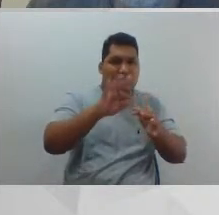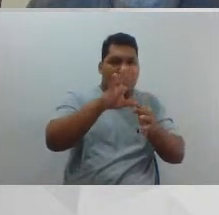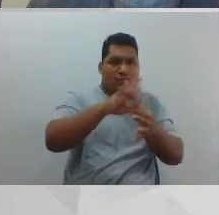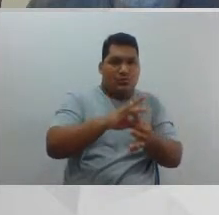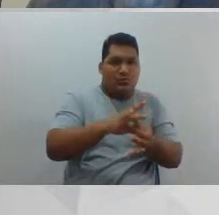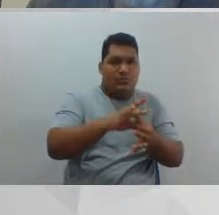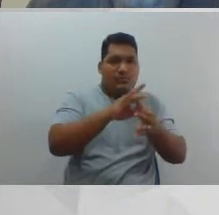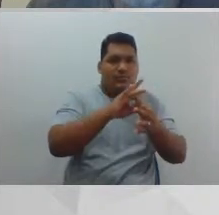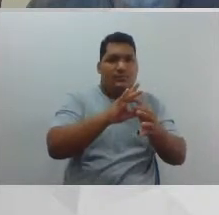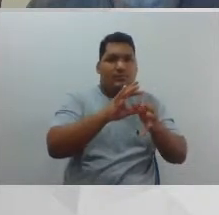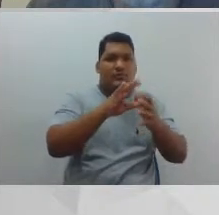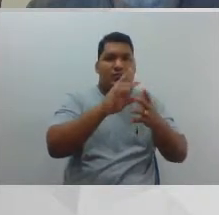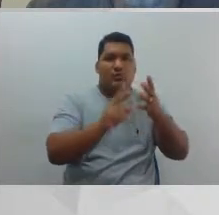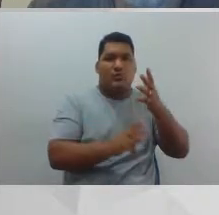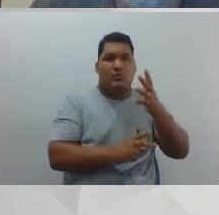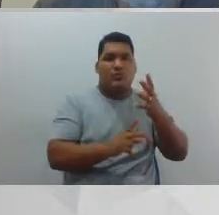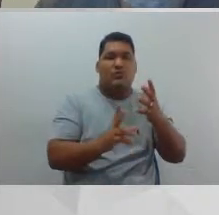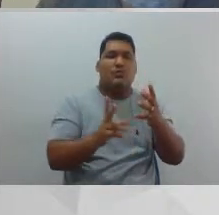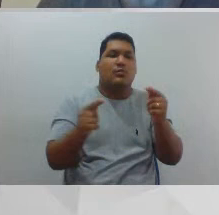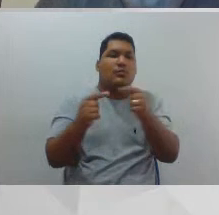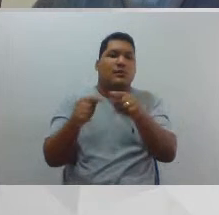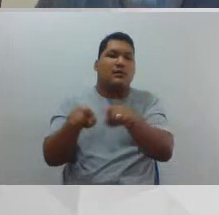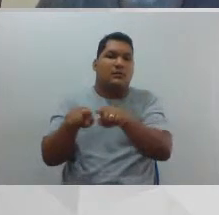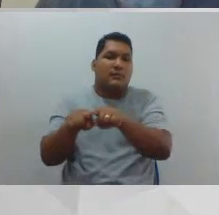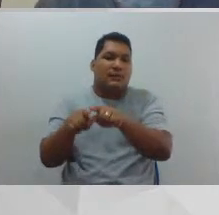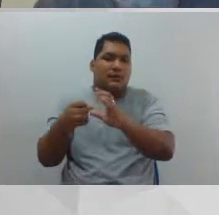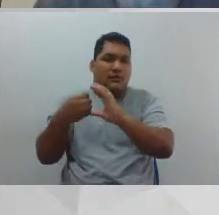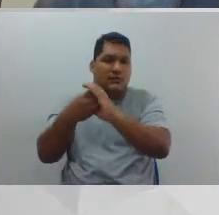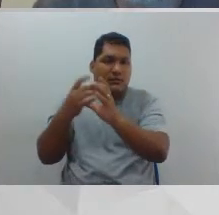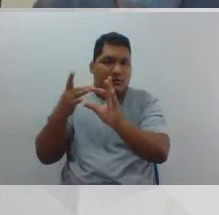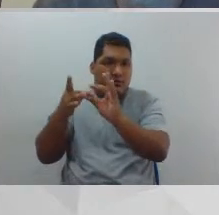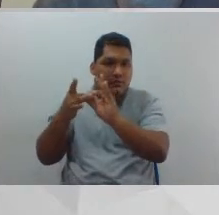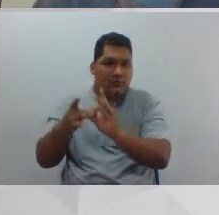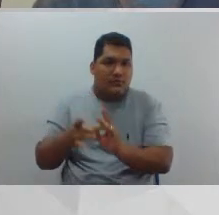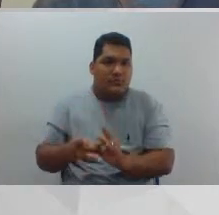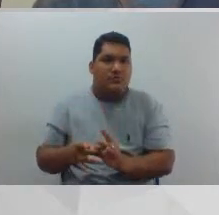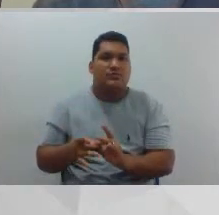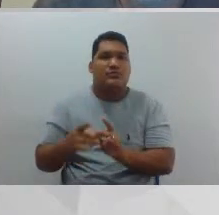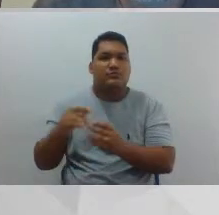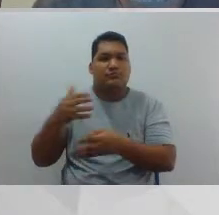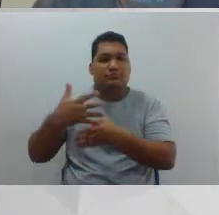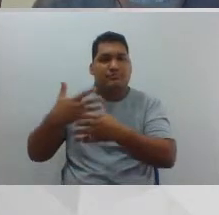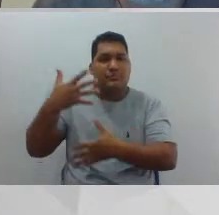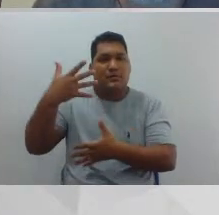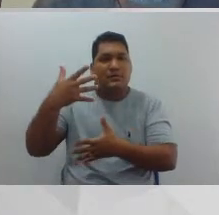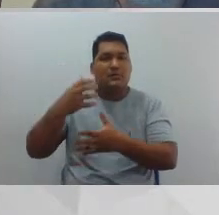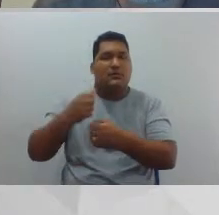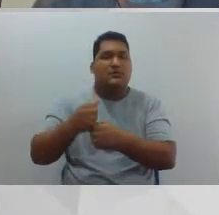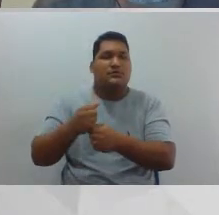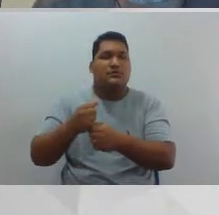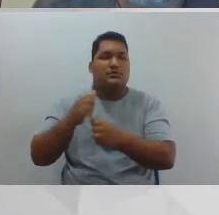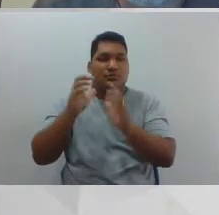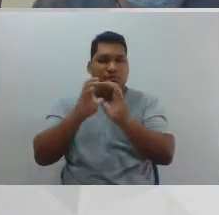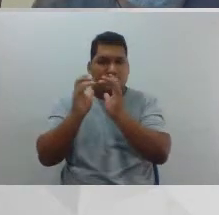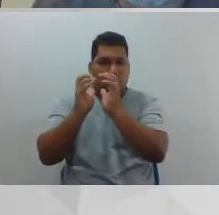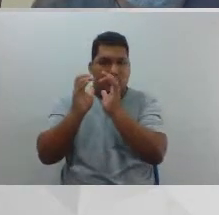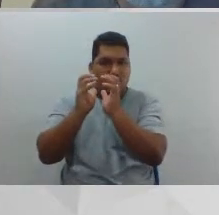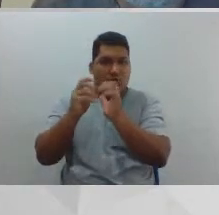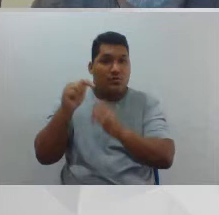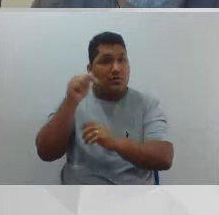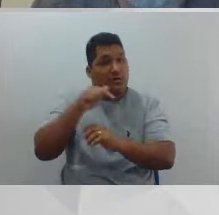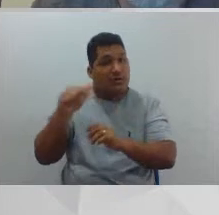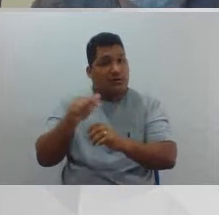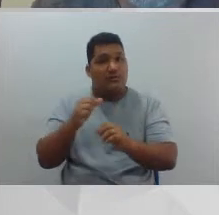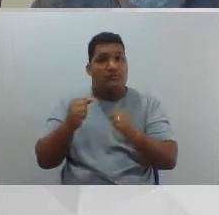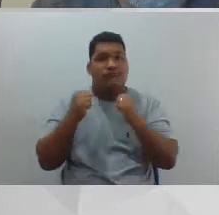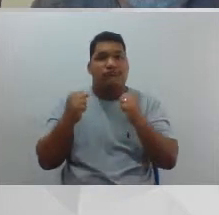as células nervosas aqui se ligam formando uma rede de neurônios. Aí está o poder da